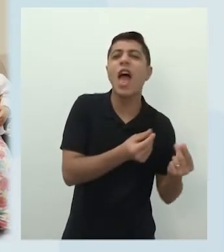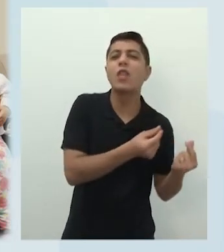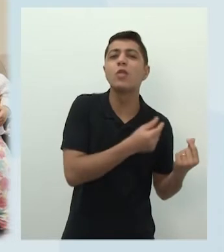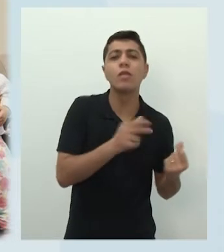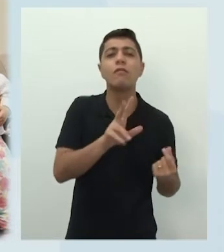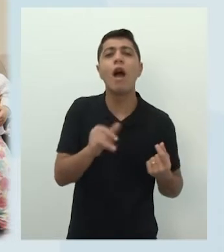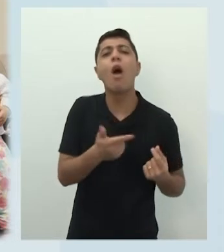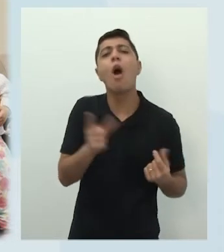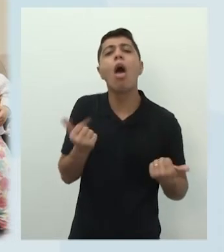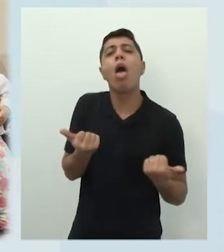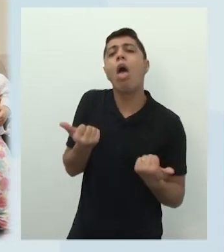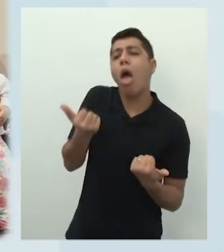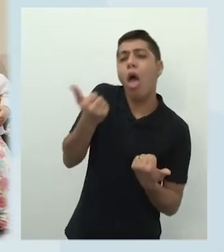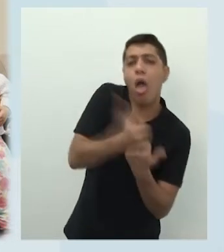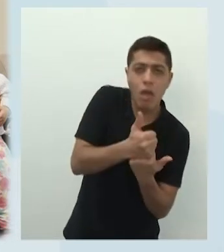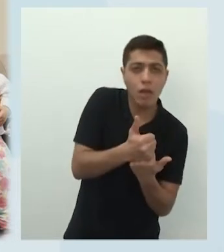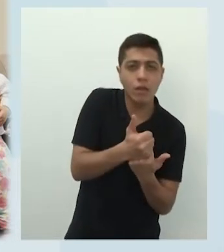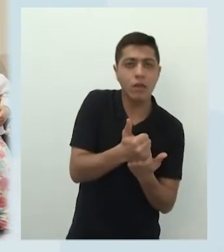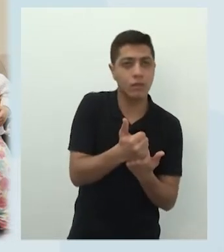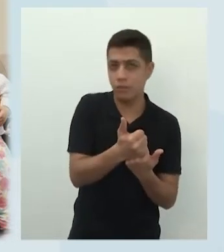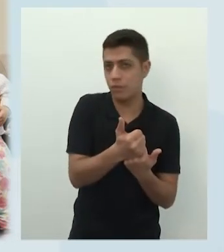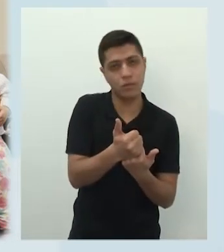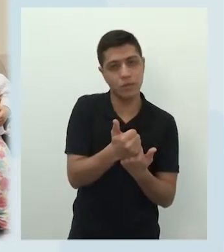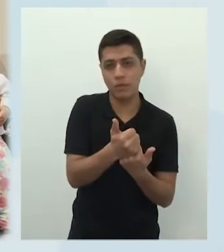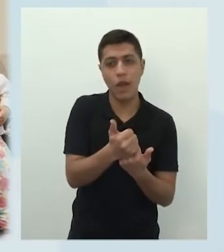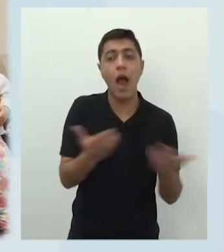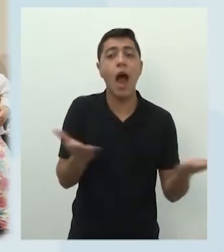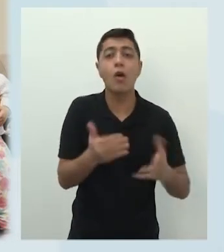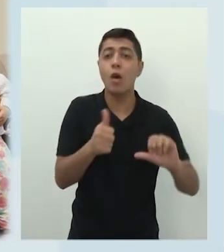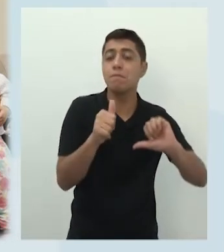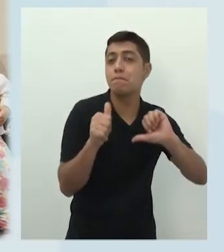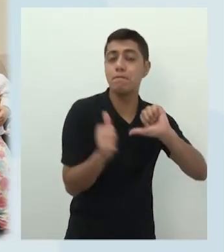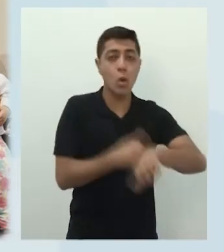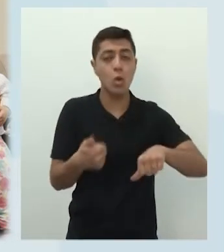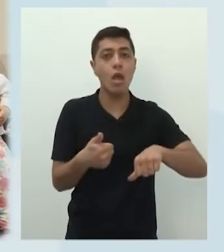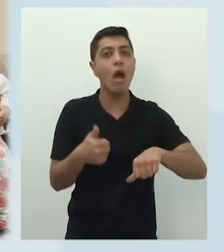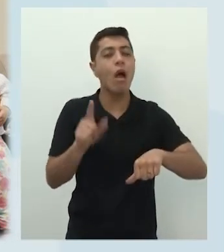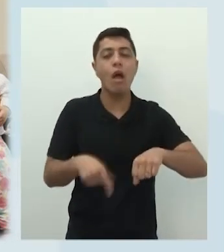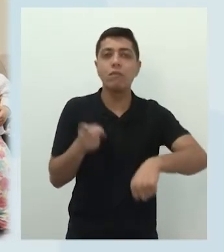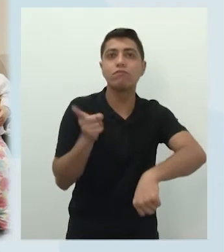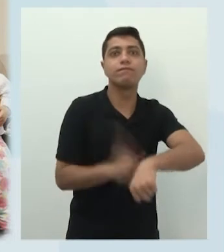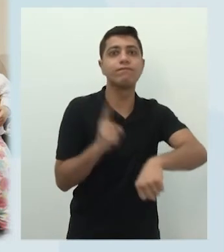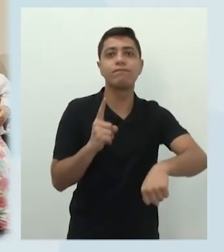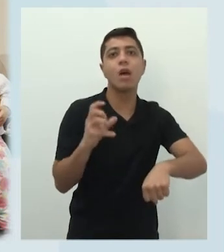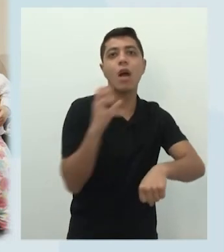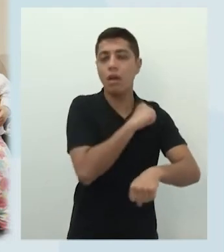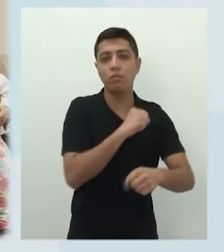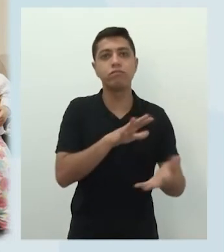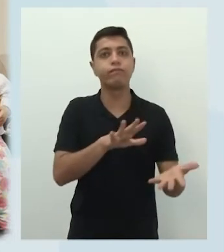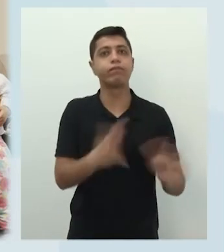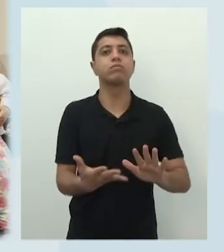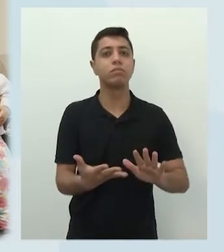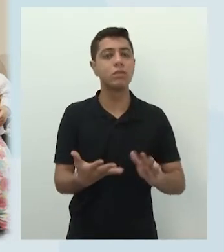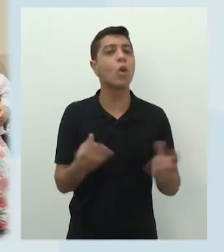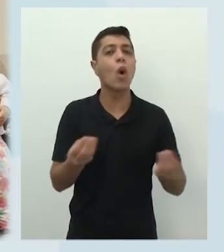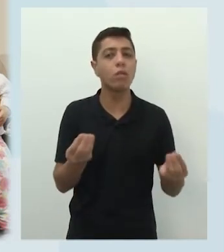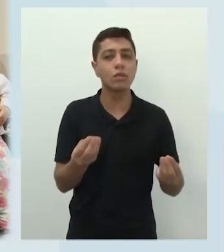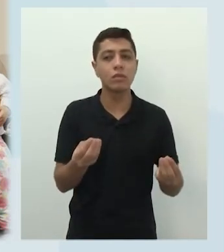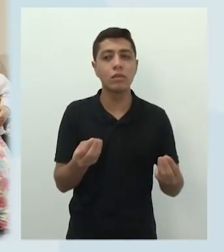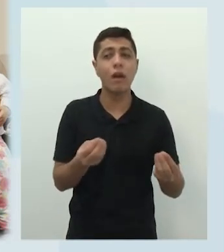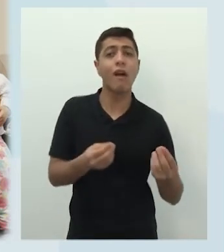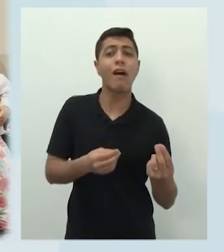assim, a transição que está acontecendo é uma transição onde o velho morreu e